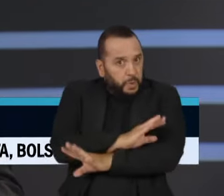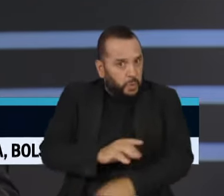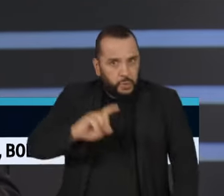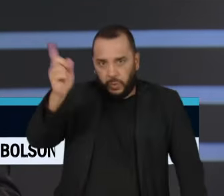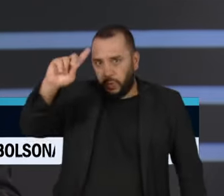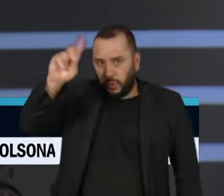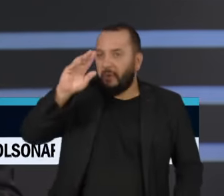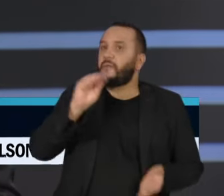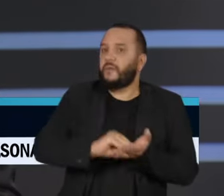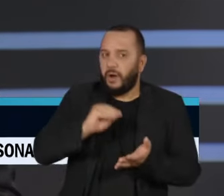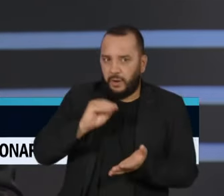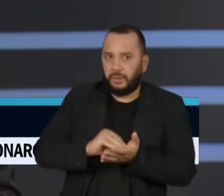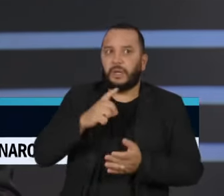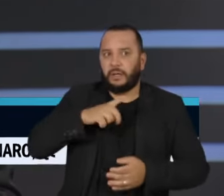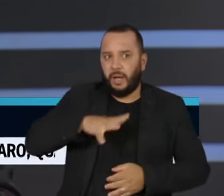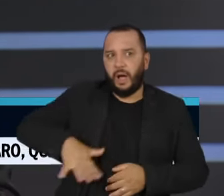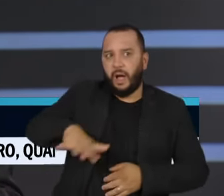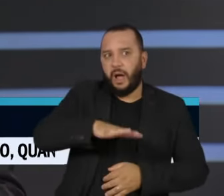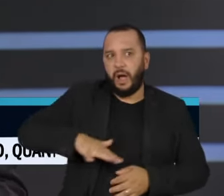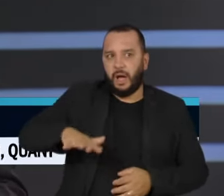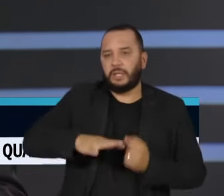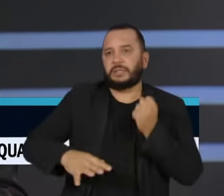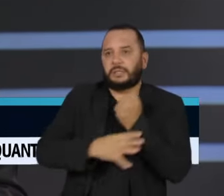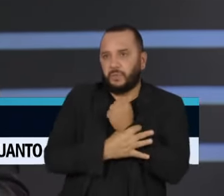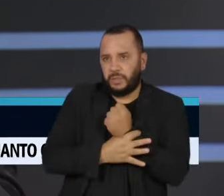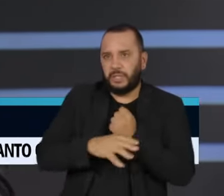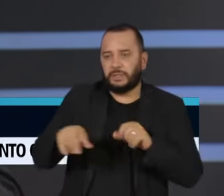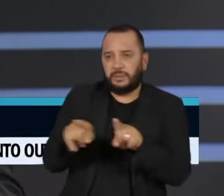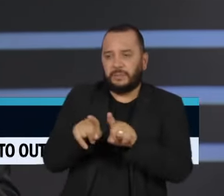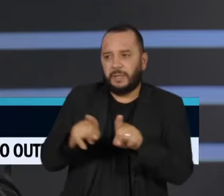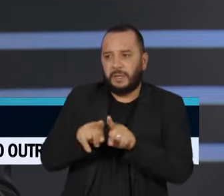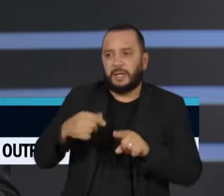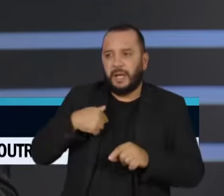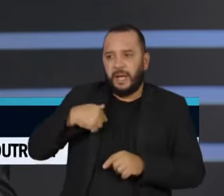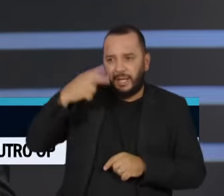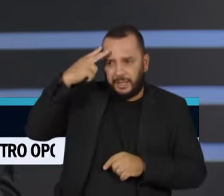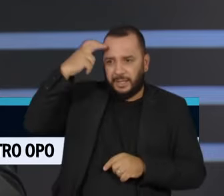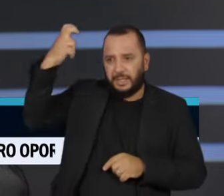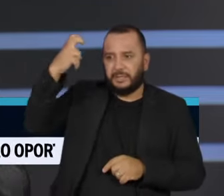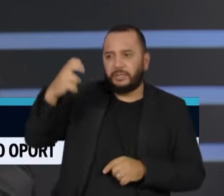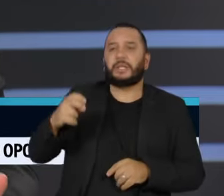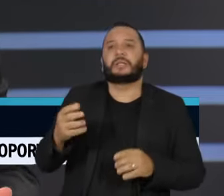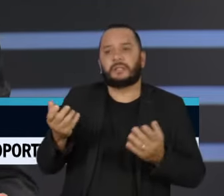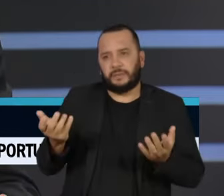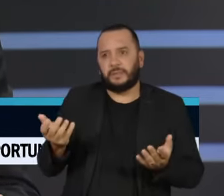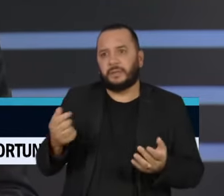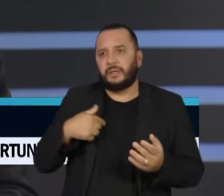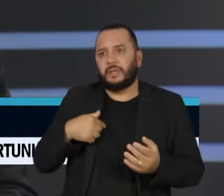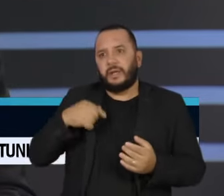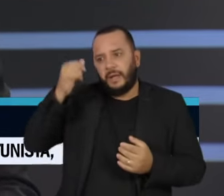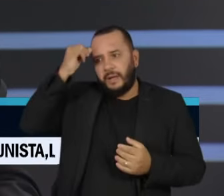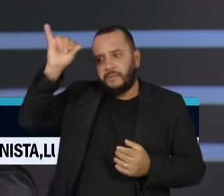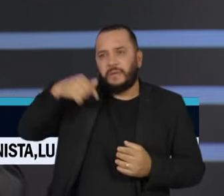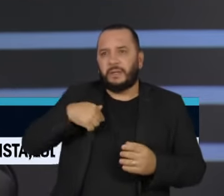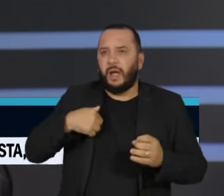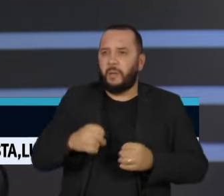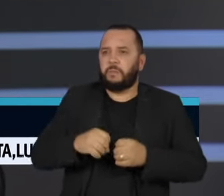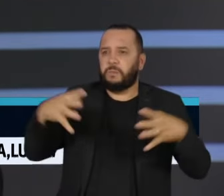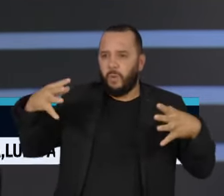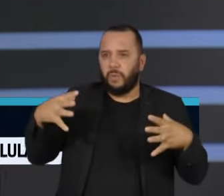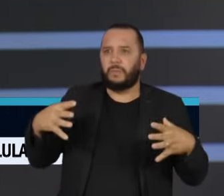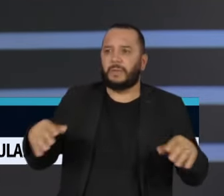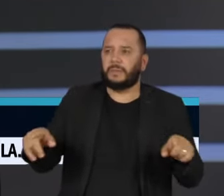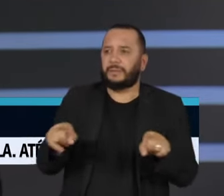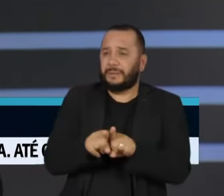que é claro que a área de segurança, de inteligência das polícias está agindo para evitar o quê? Plantação de bombas, para